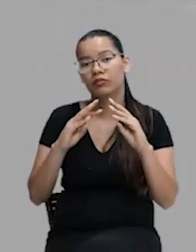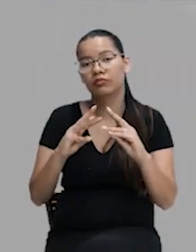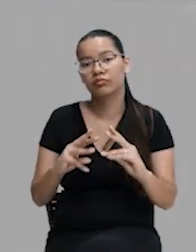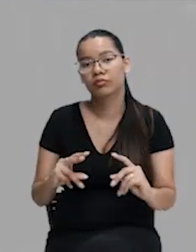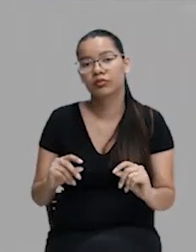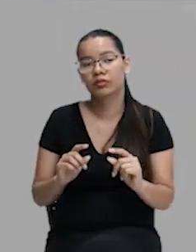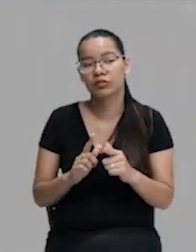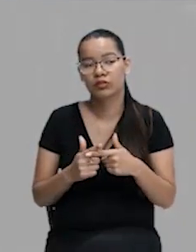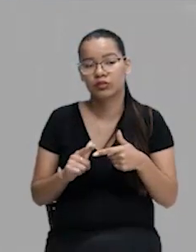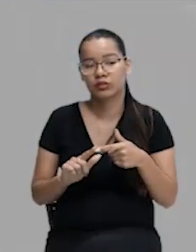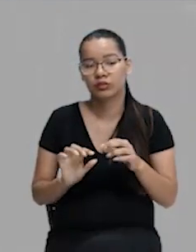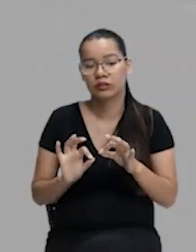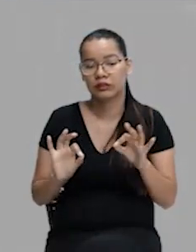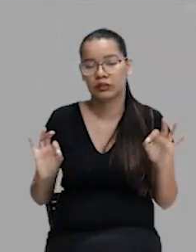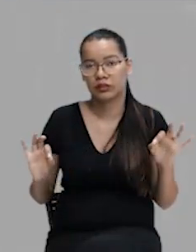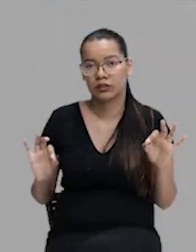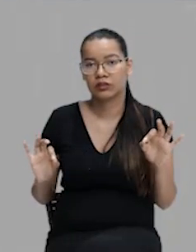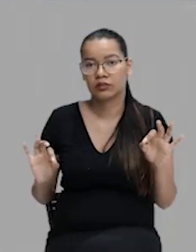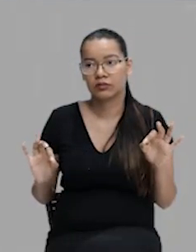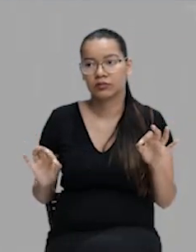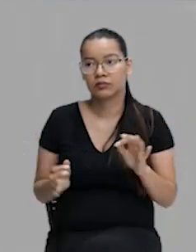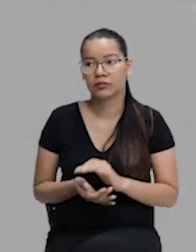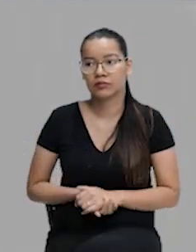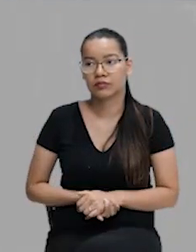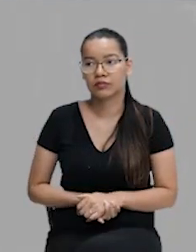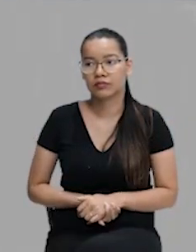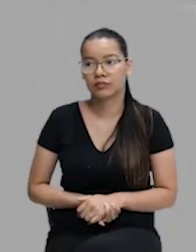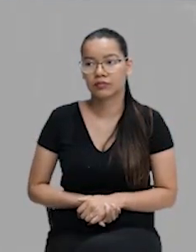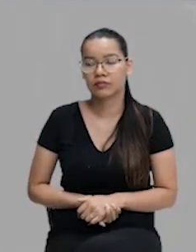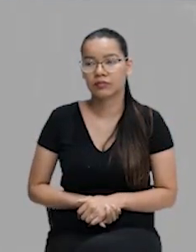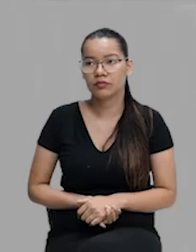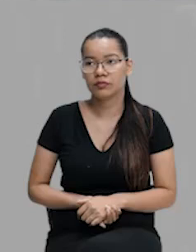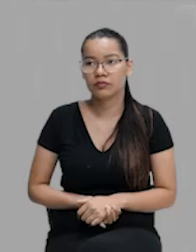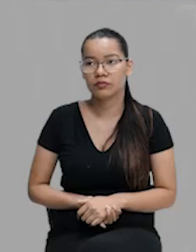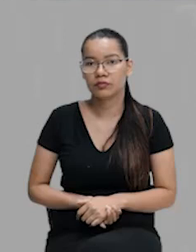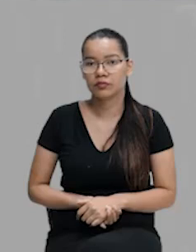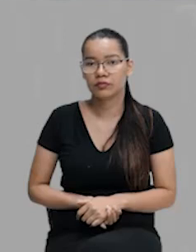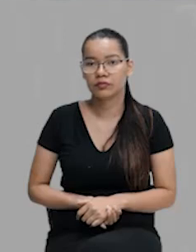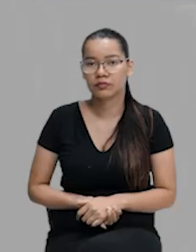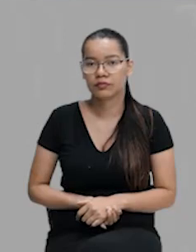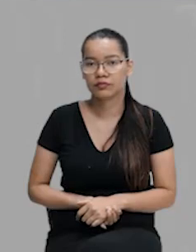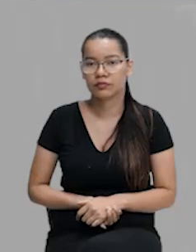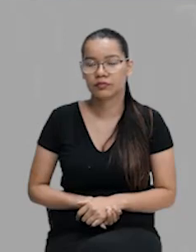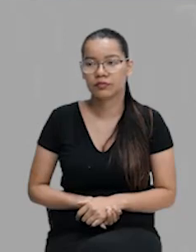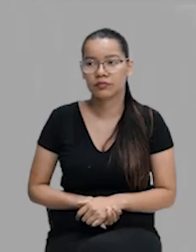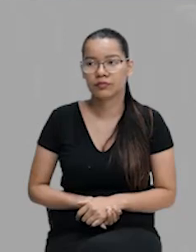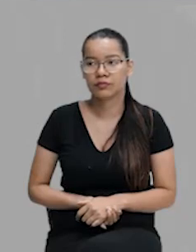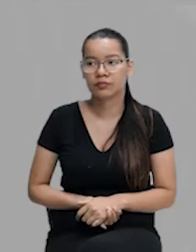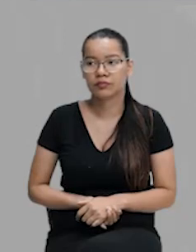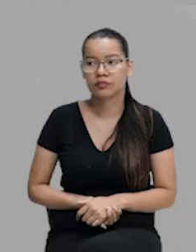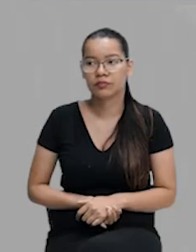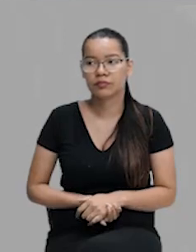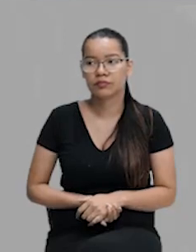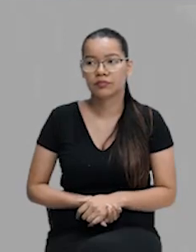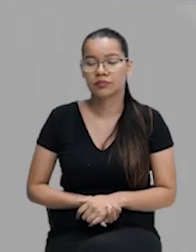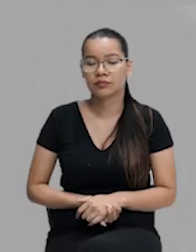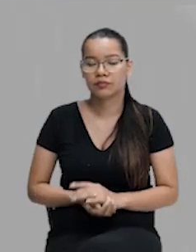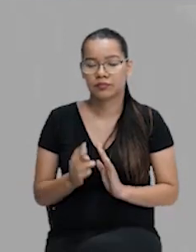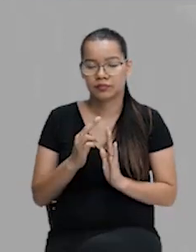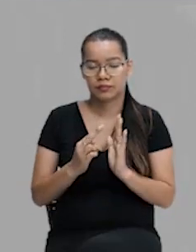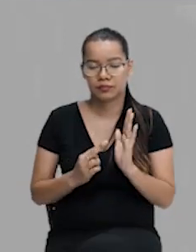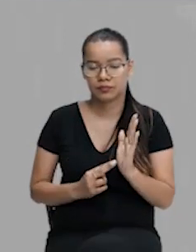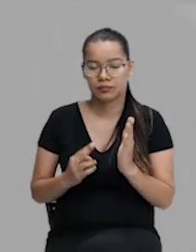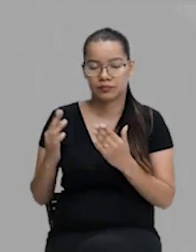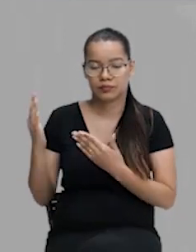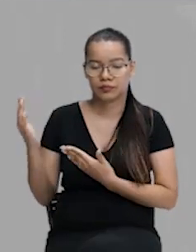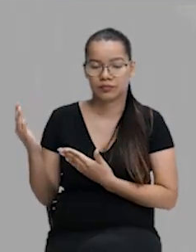dissociada. Tá certo? Bom, o hidróxido de alumínio, né, é uma base insolúvel e que apresenta na sua solução a formação